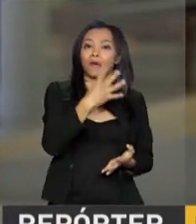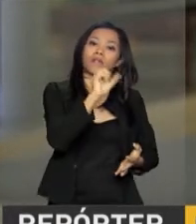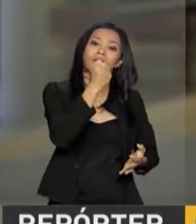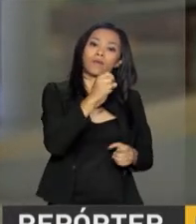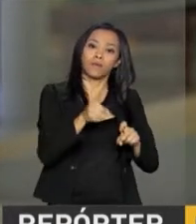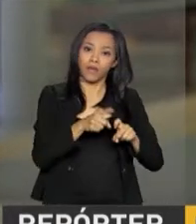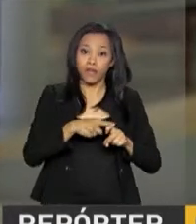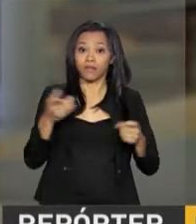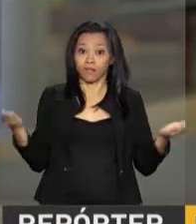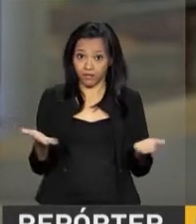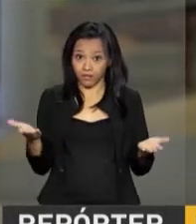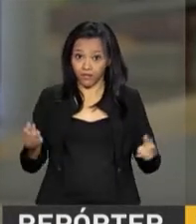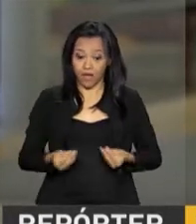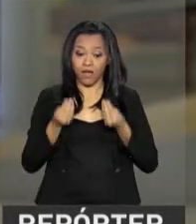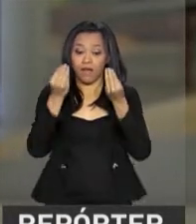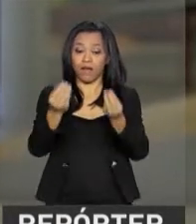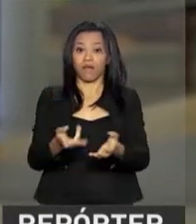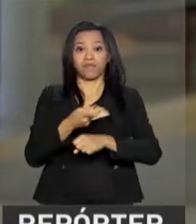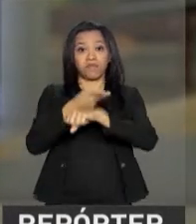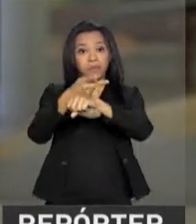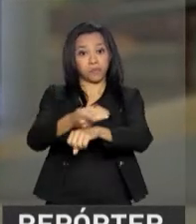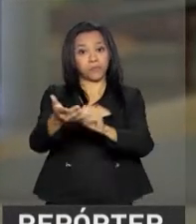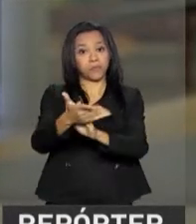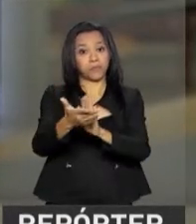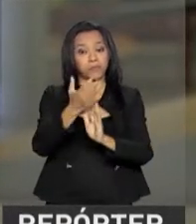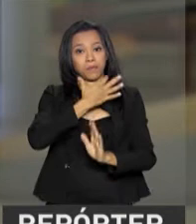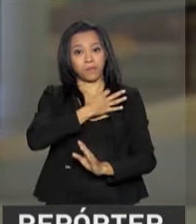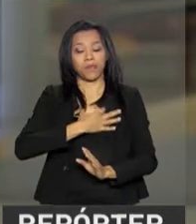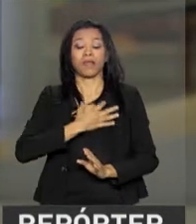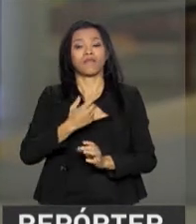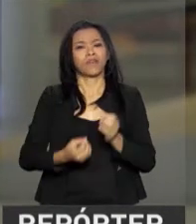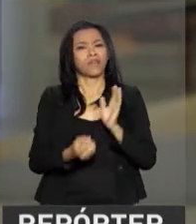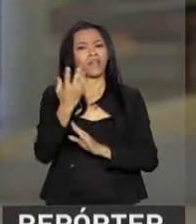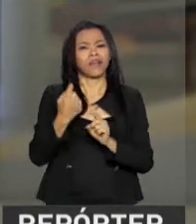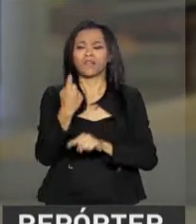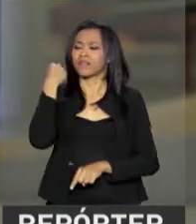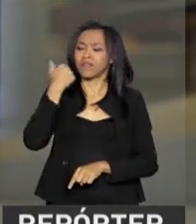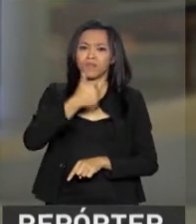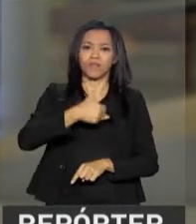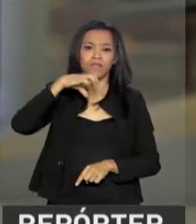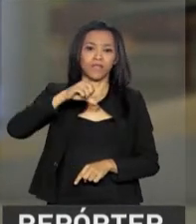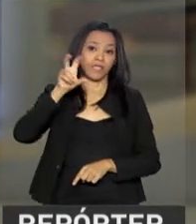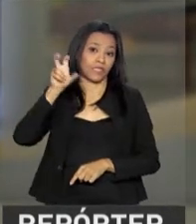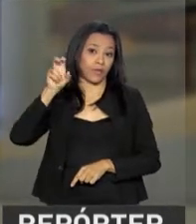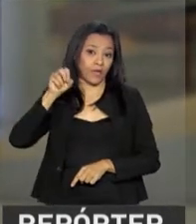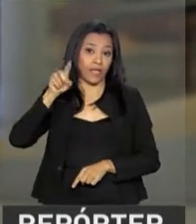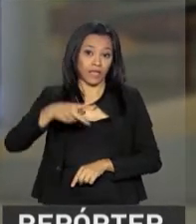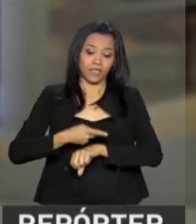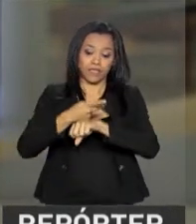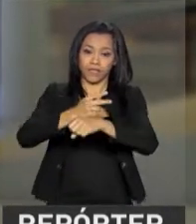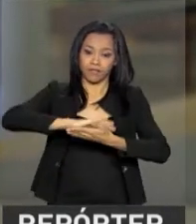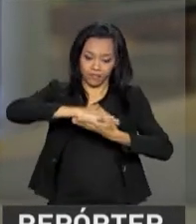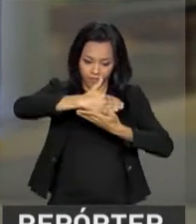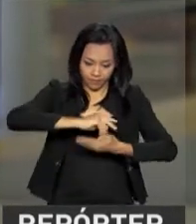foram homenageados com a medalha ordem do mérito médico criada em 1950 a condecoração é um